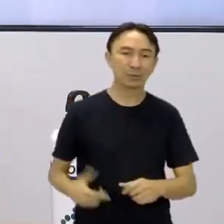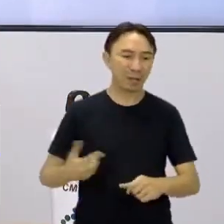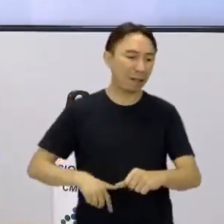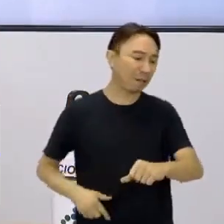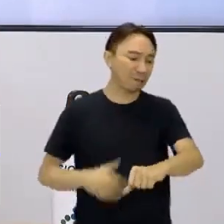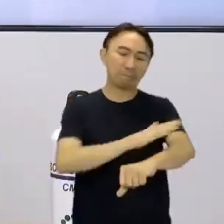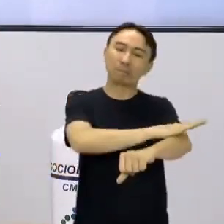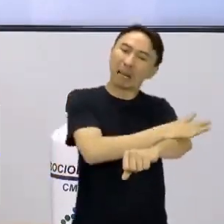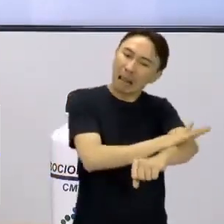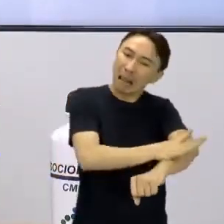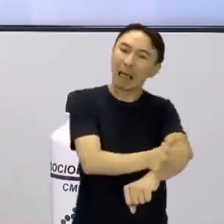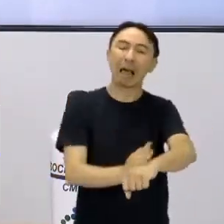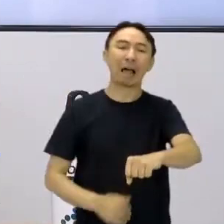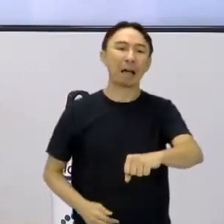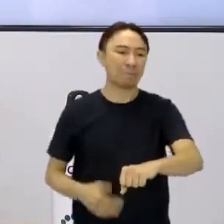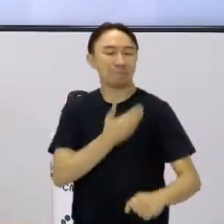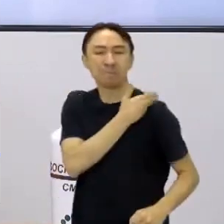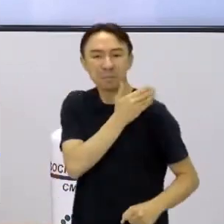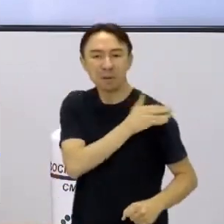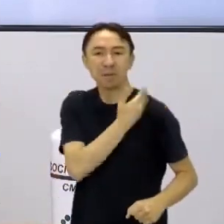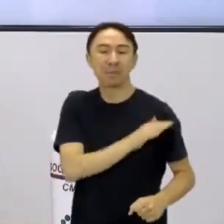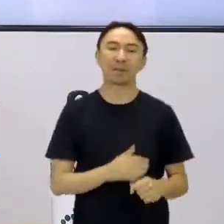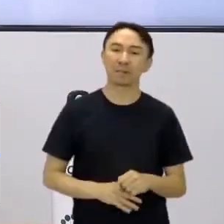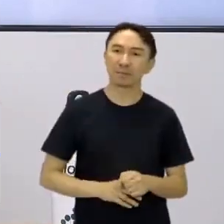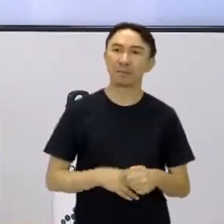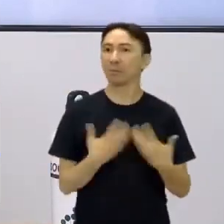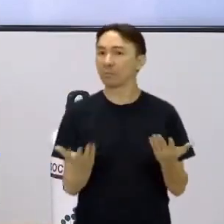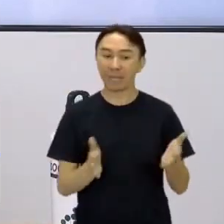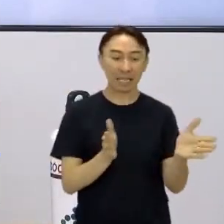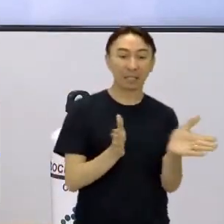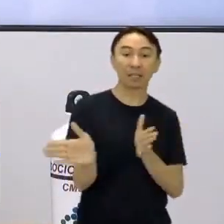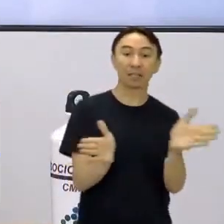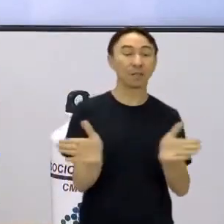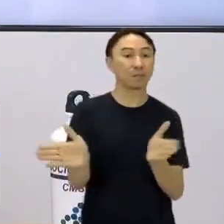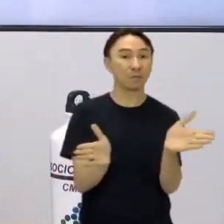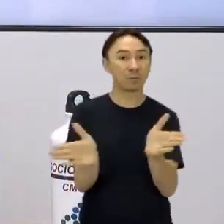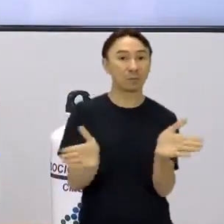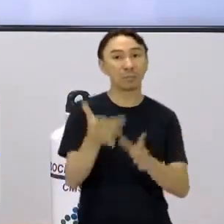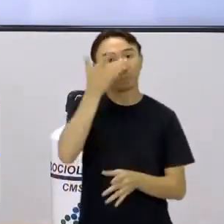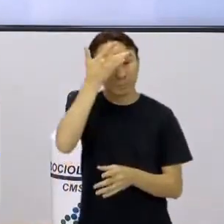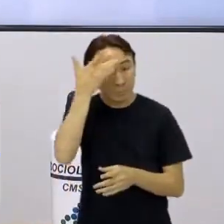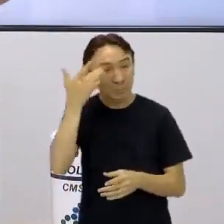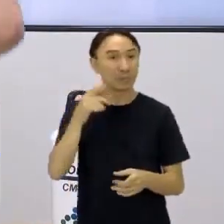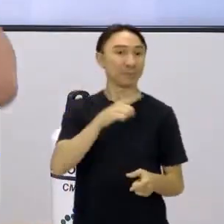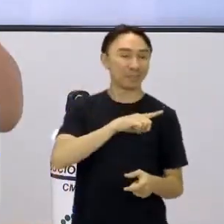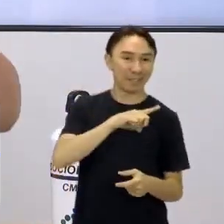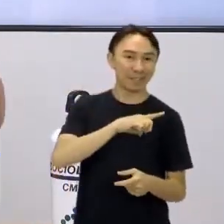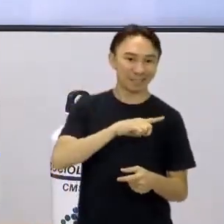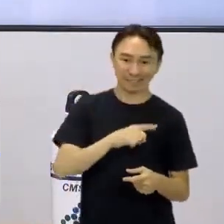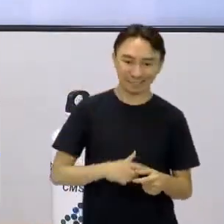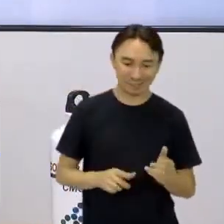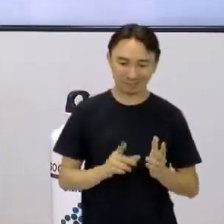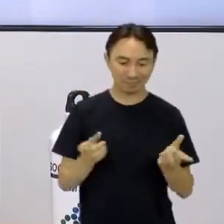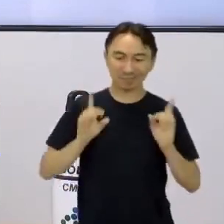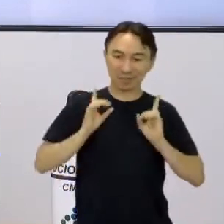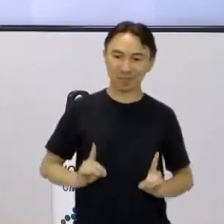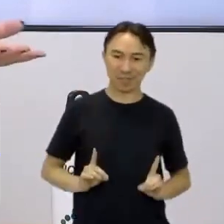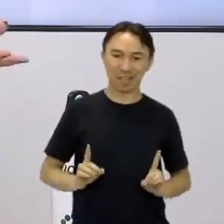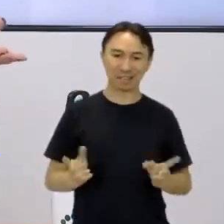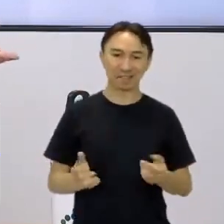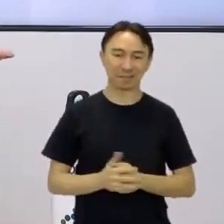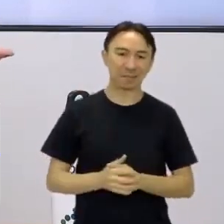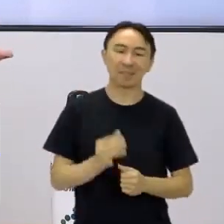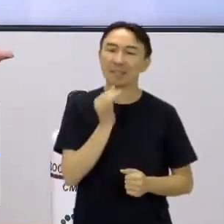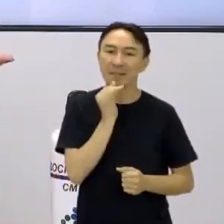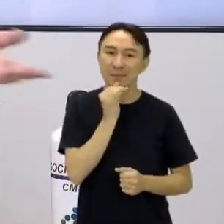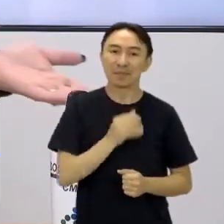racismo, ou acessível, né, para pessoas com deficiência. Quantas vezes a gente vê um vídeo no YouTube que, por exemplo, ou tem um